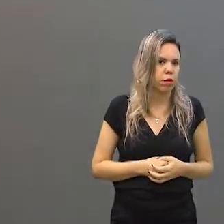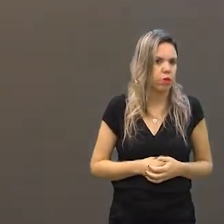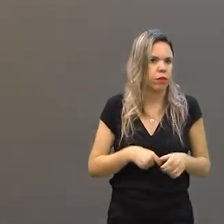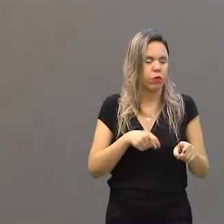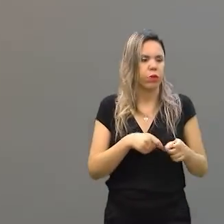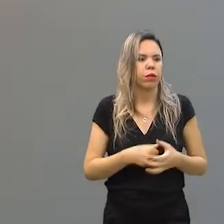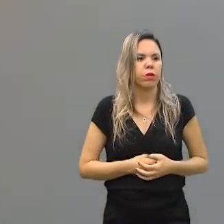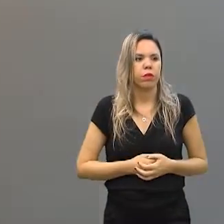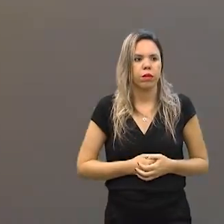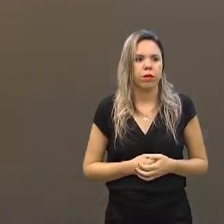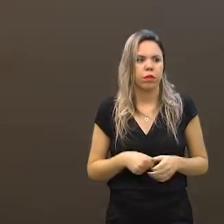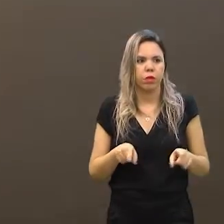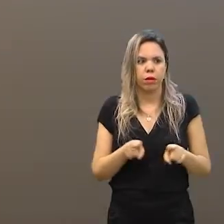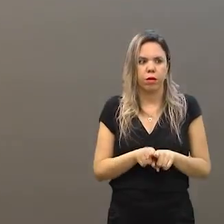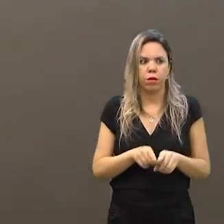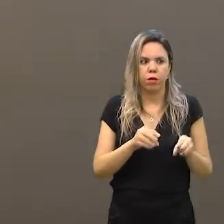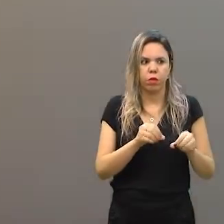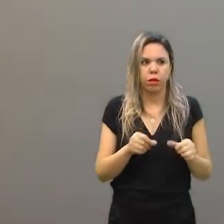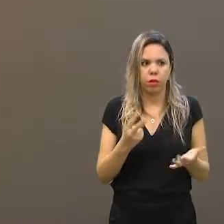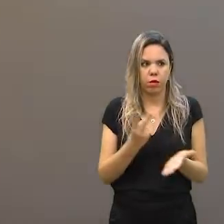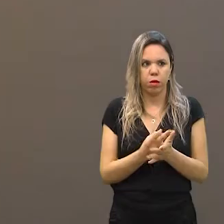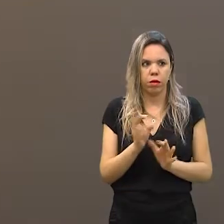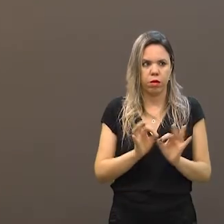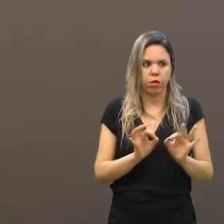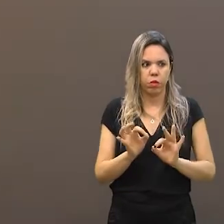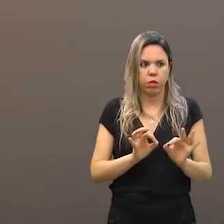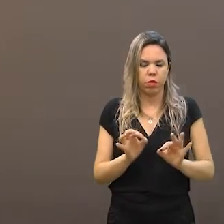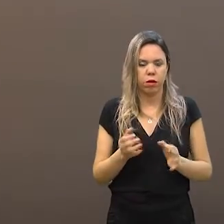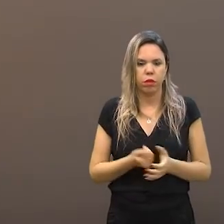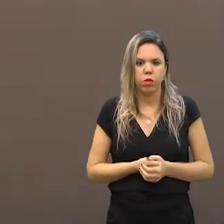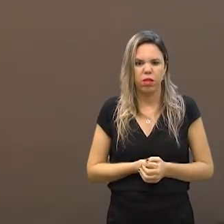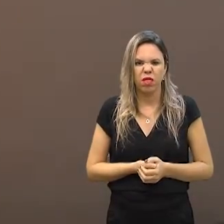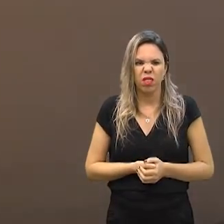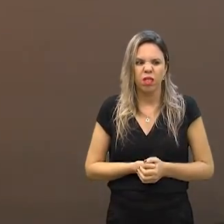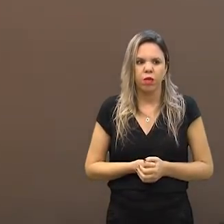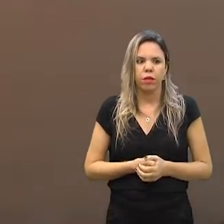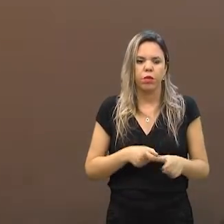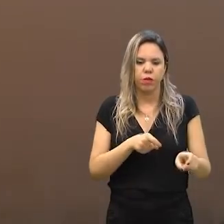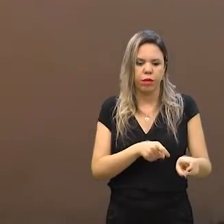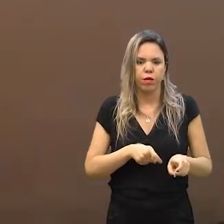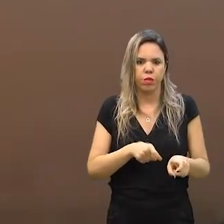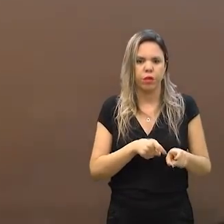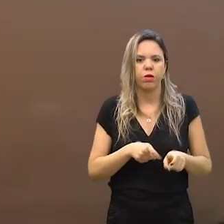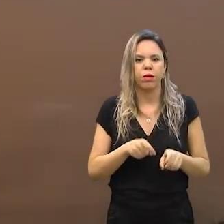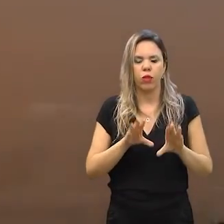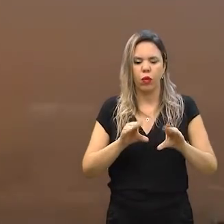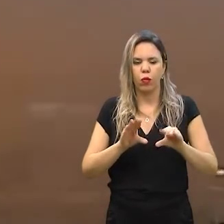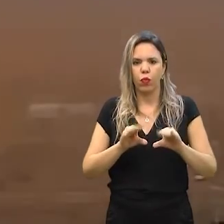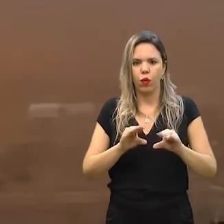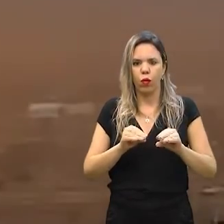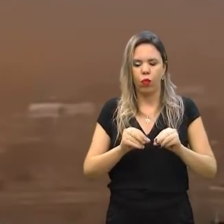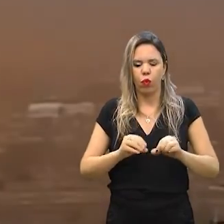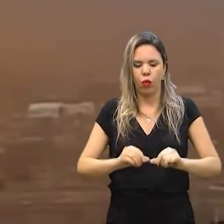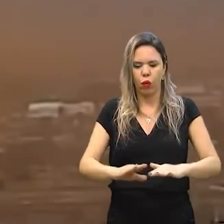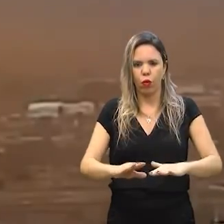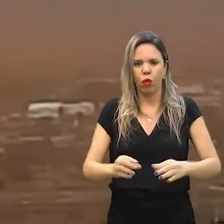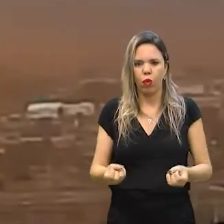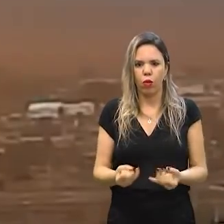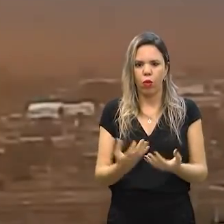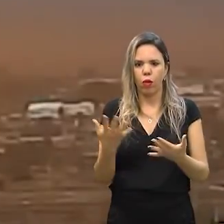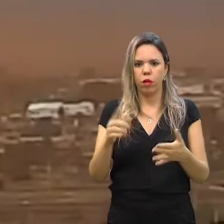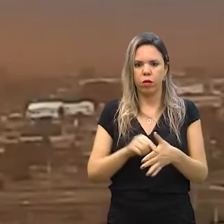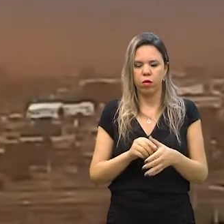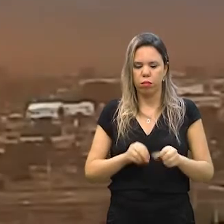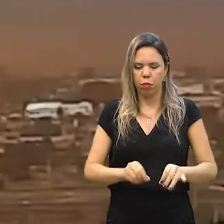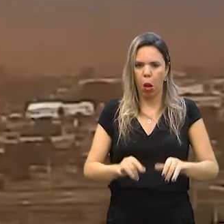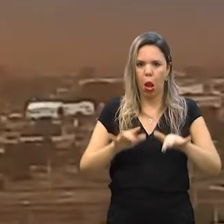agricultura, e talvez um solo que foi preparado, né, que foi arado, então afofou mais esse solo e proporcionou condições